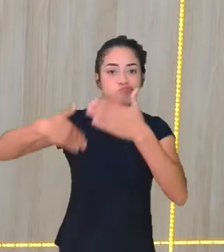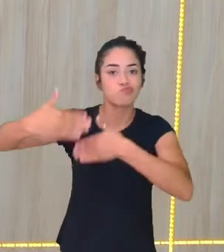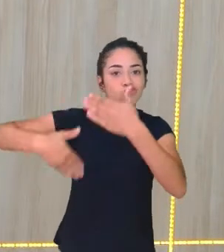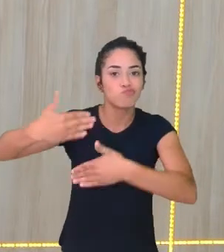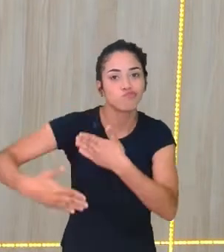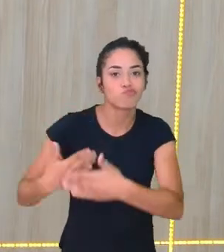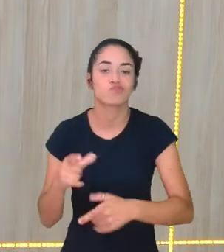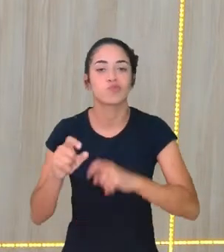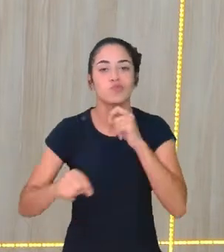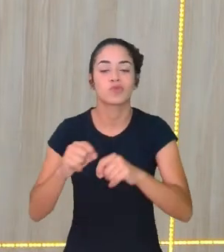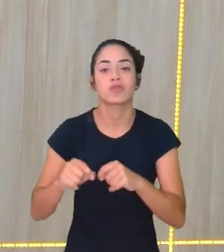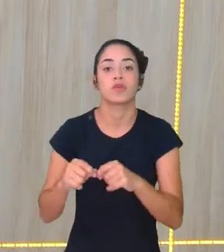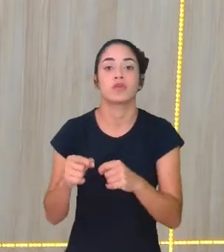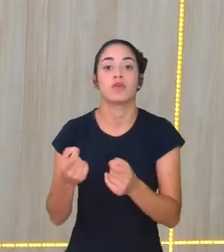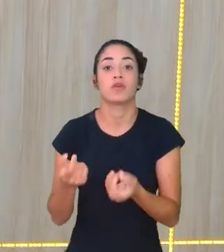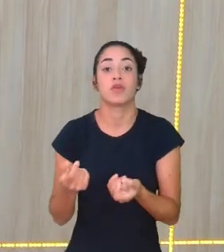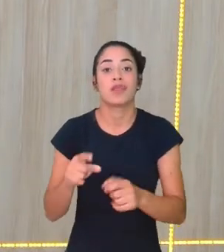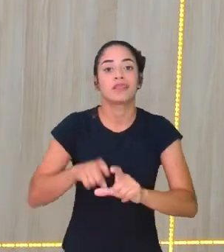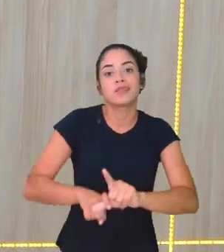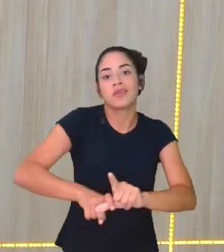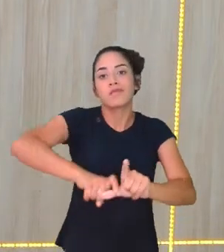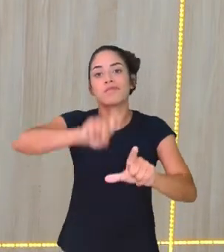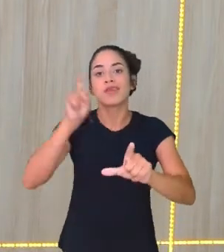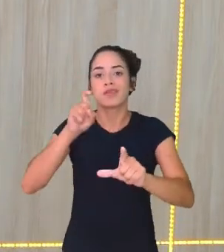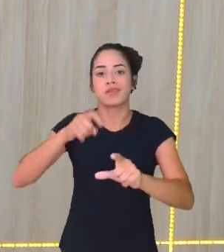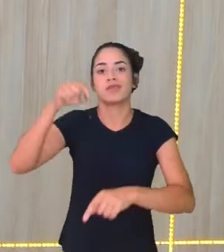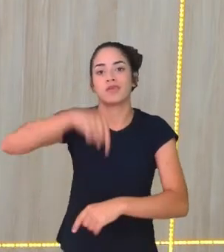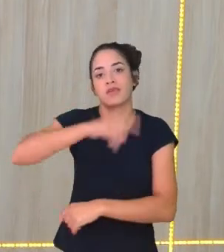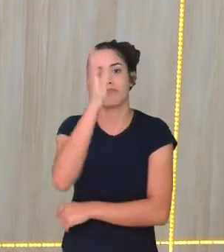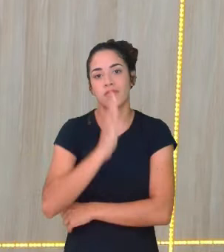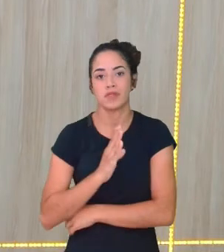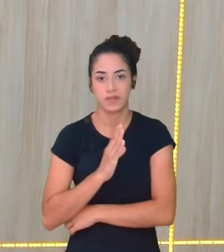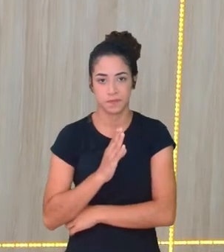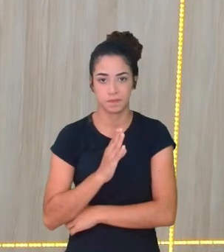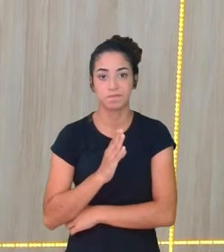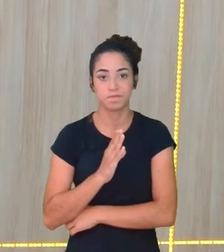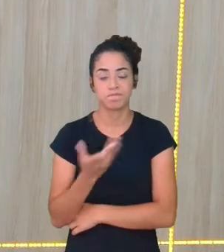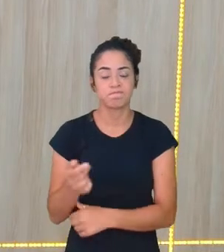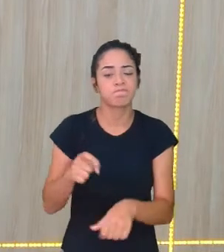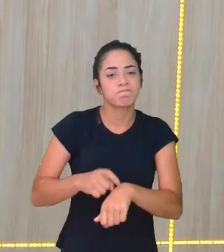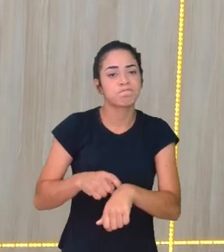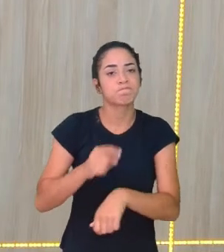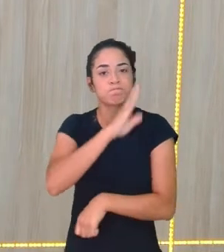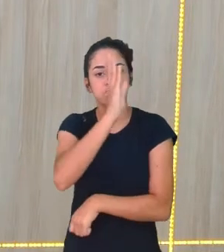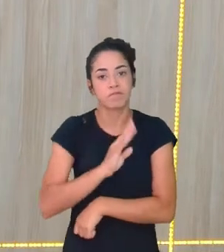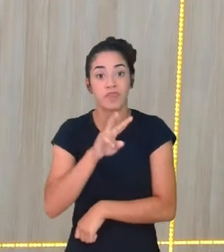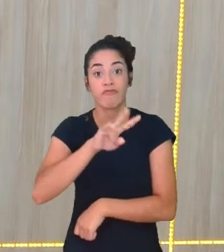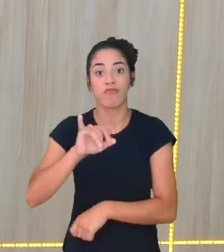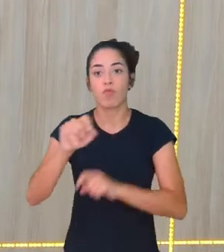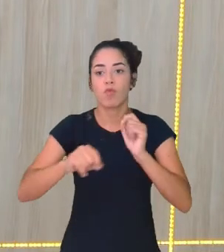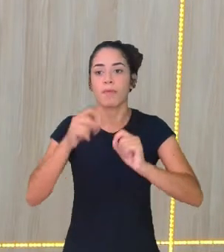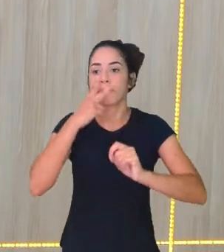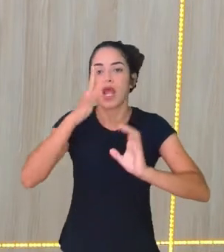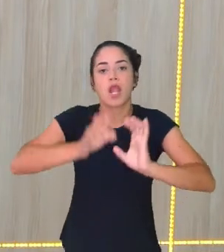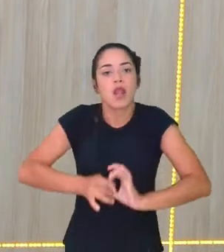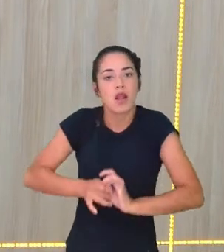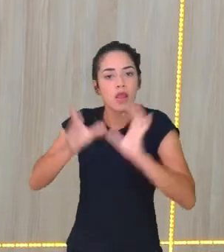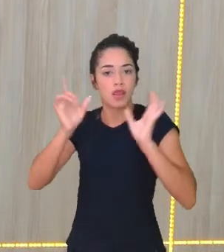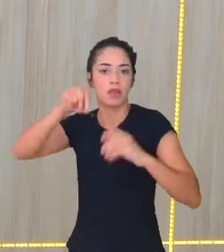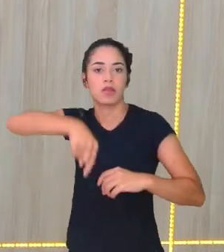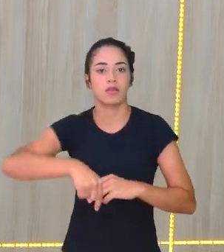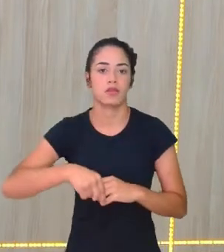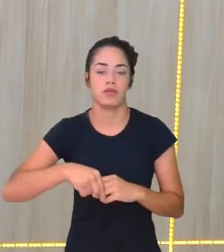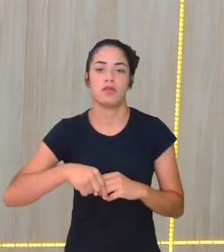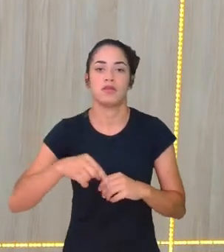emancipação política ou seja de independência do Brasil certo quando o Brasil ele vai se libertar né desse